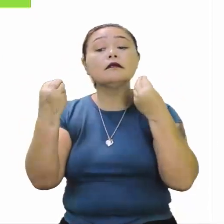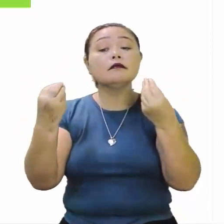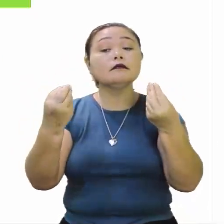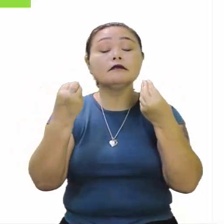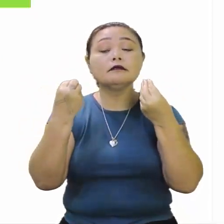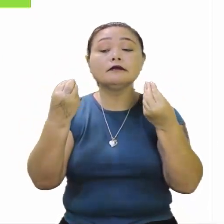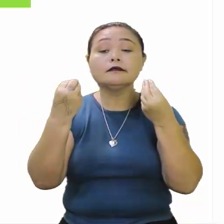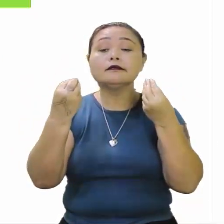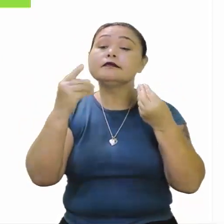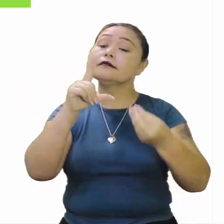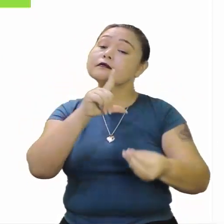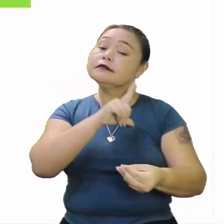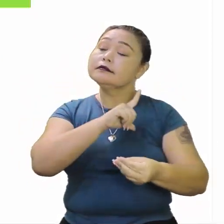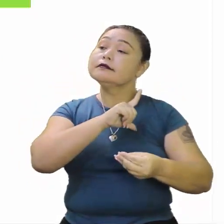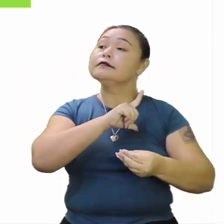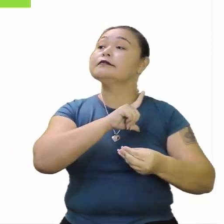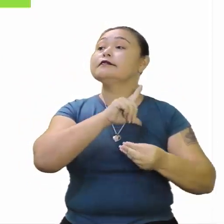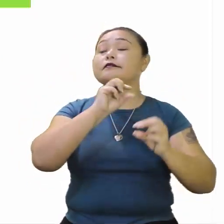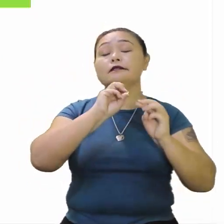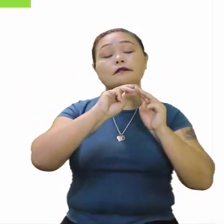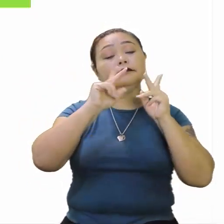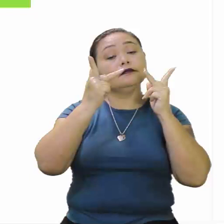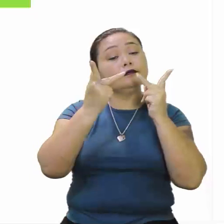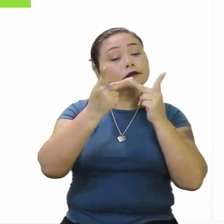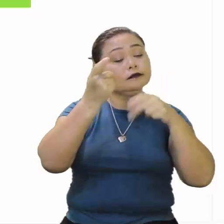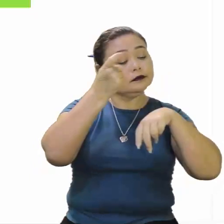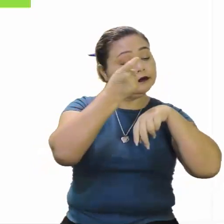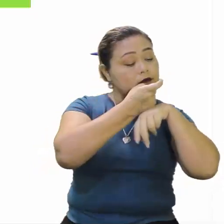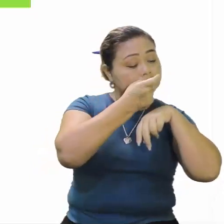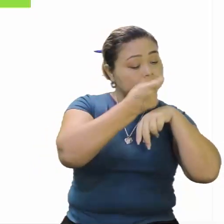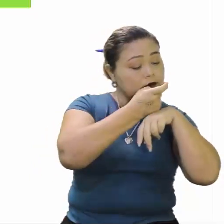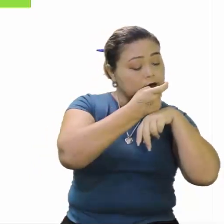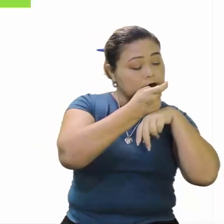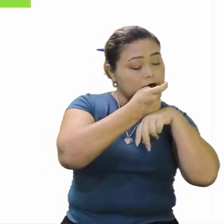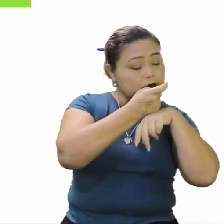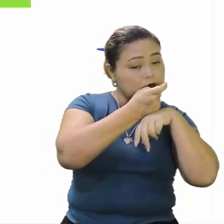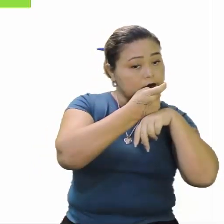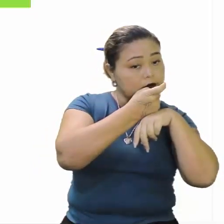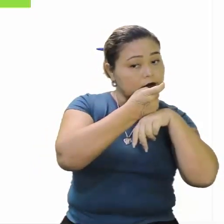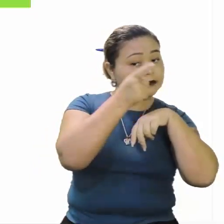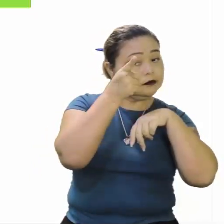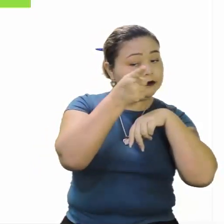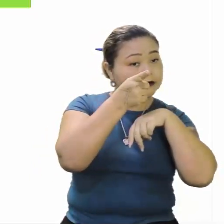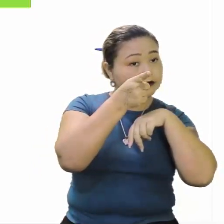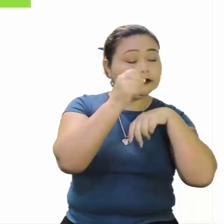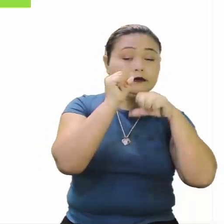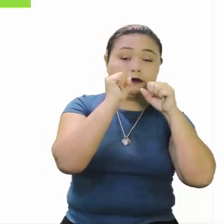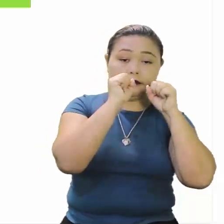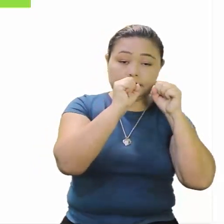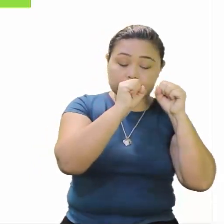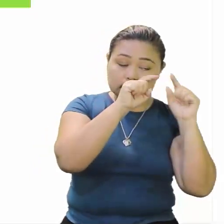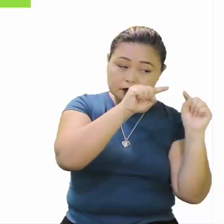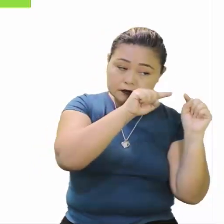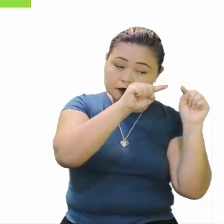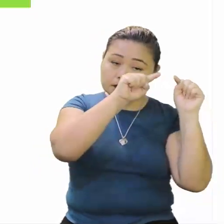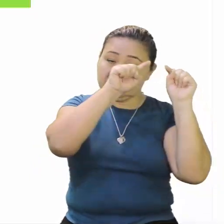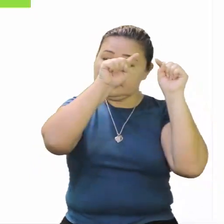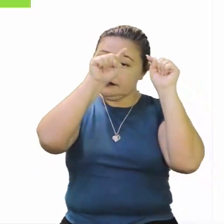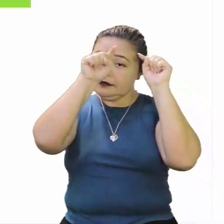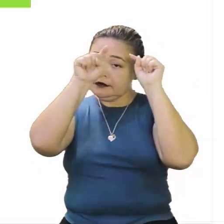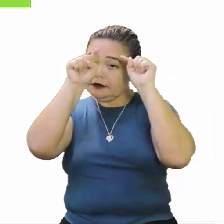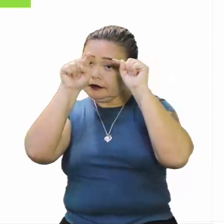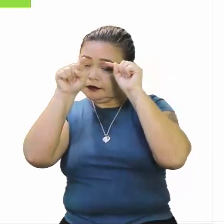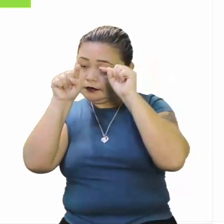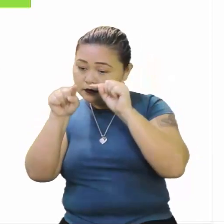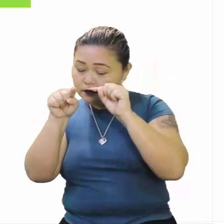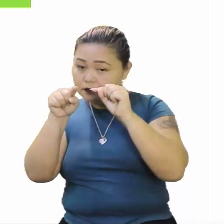tem a matéria no estado sólido. E você pode passar essa matéria pode